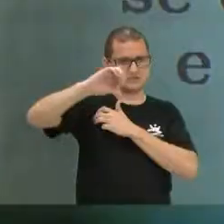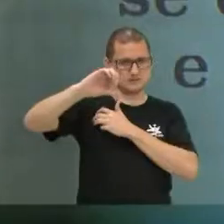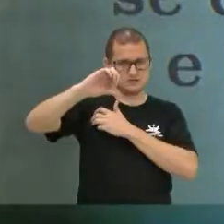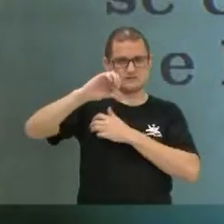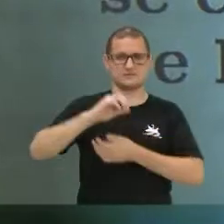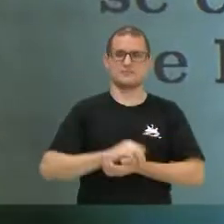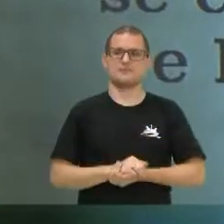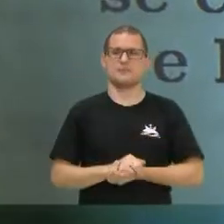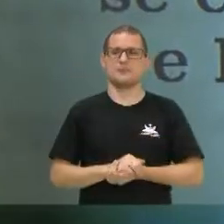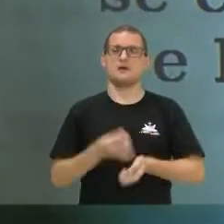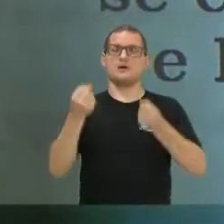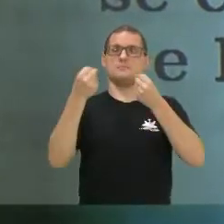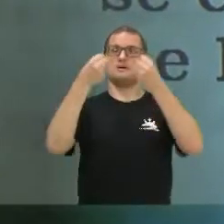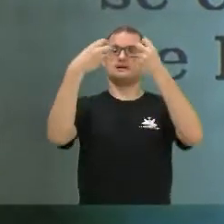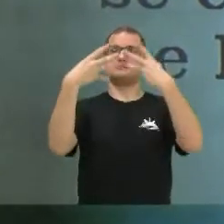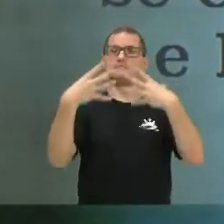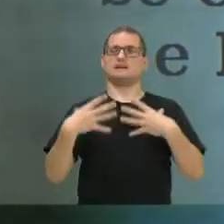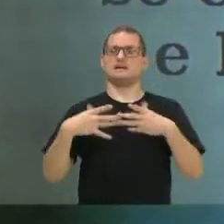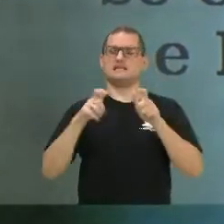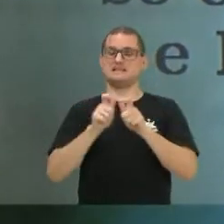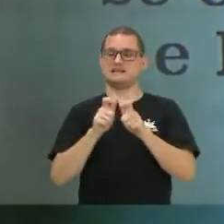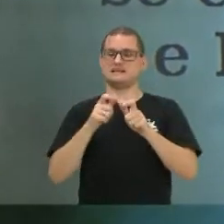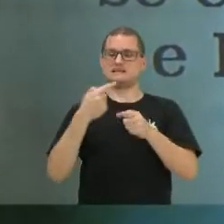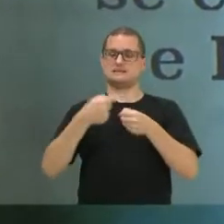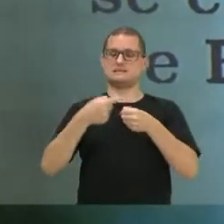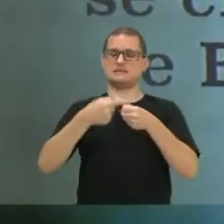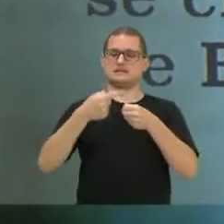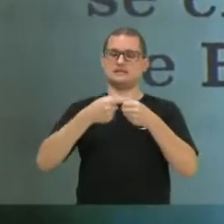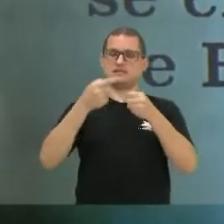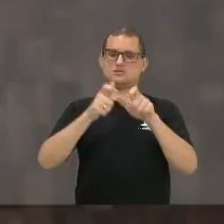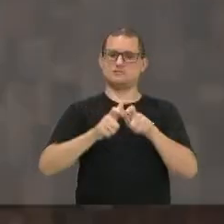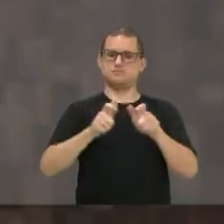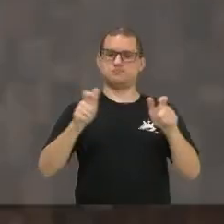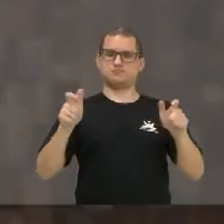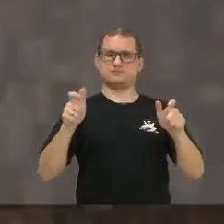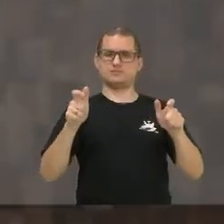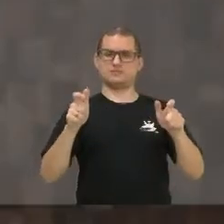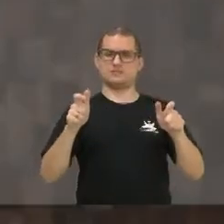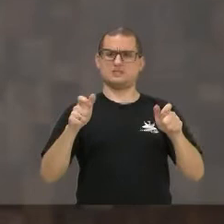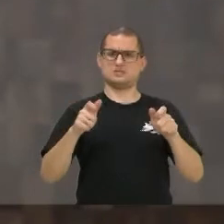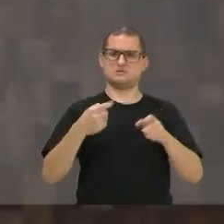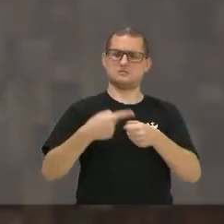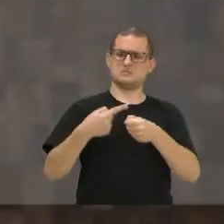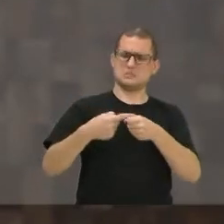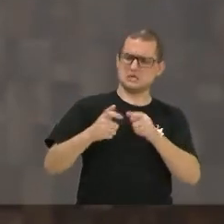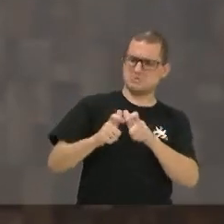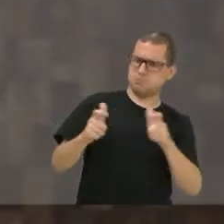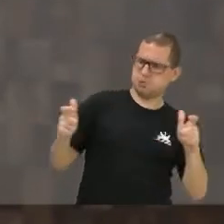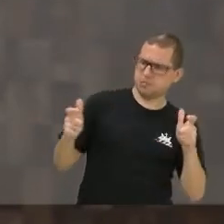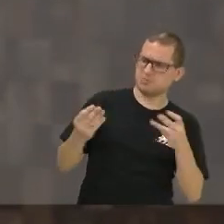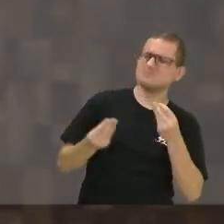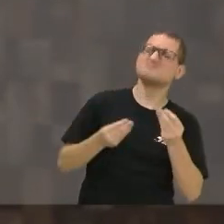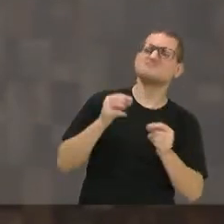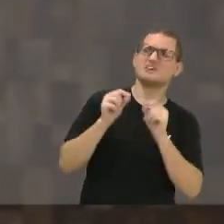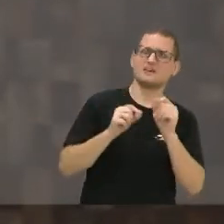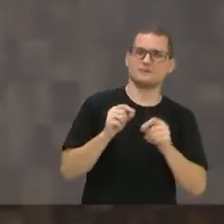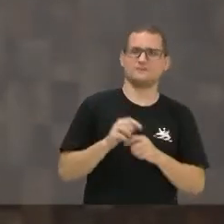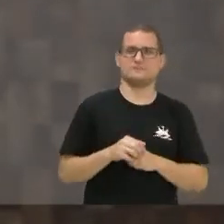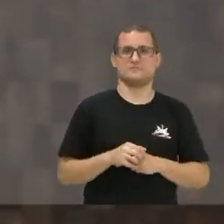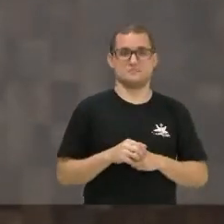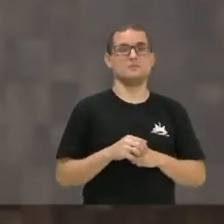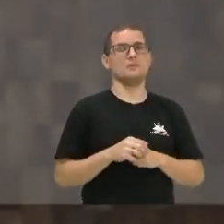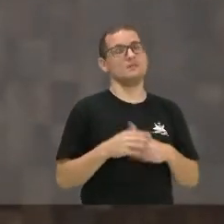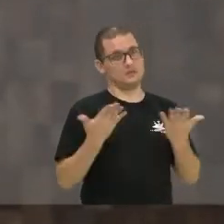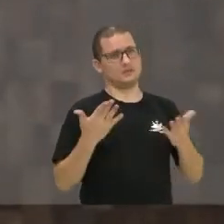é para falar da grande cidade e isso vai lá neném não em 1619 a